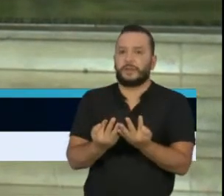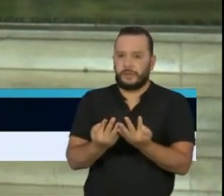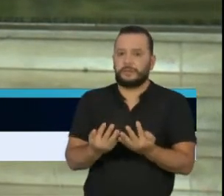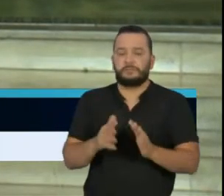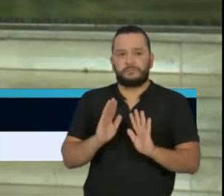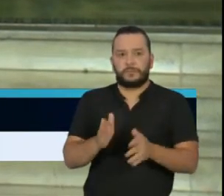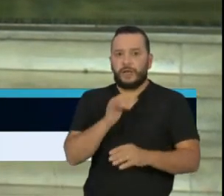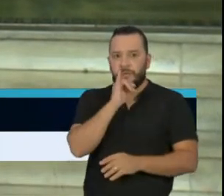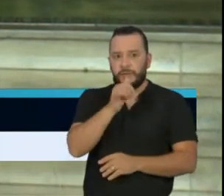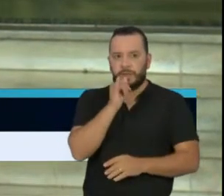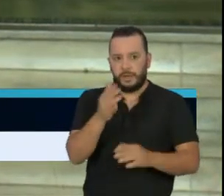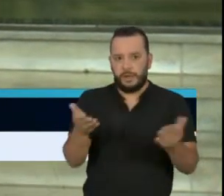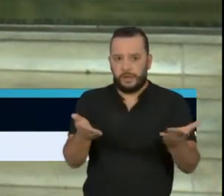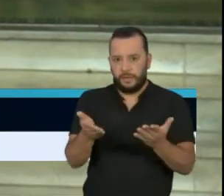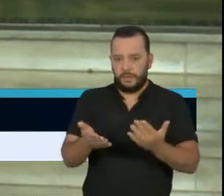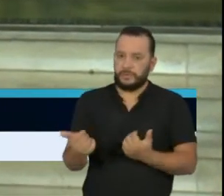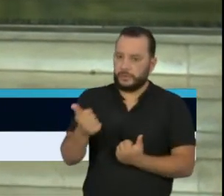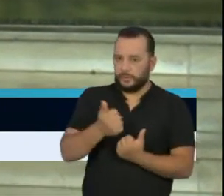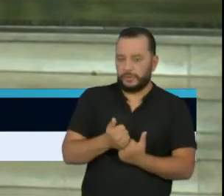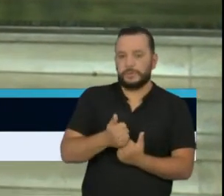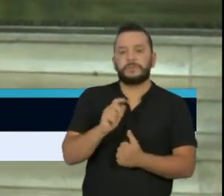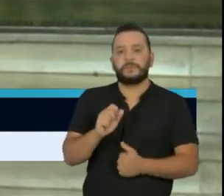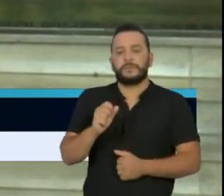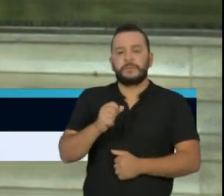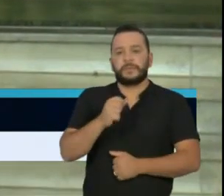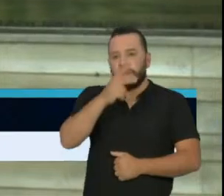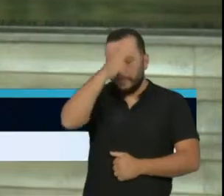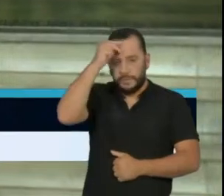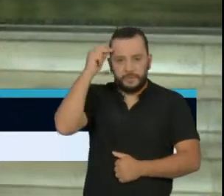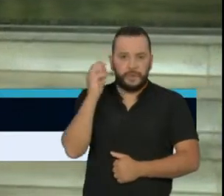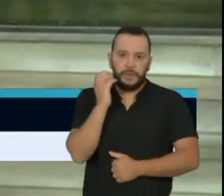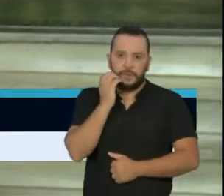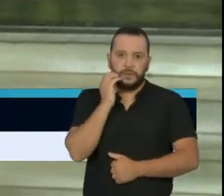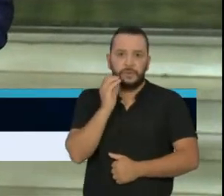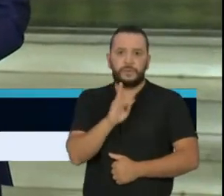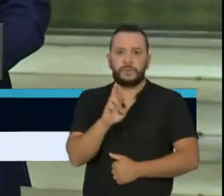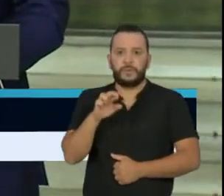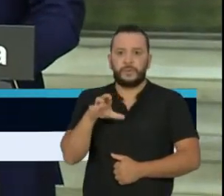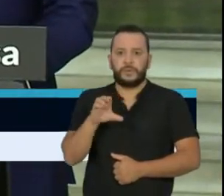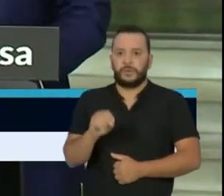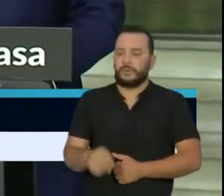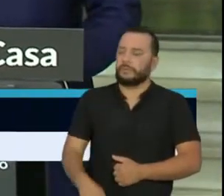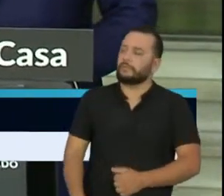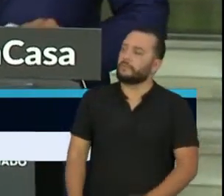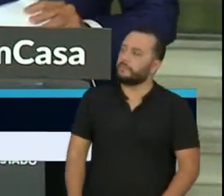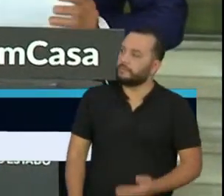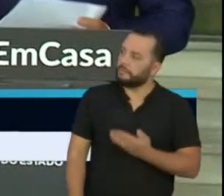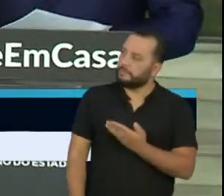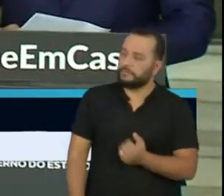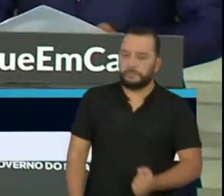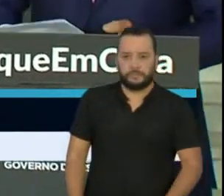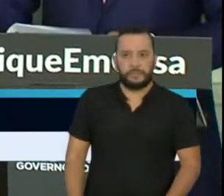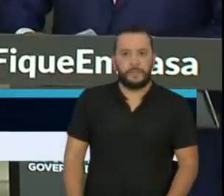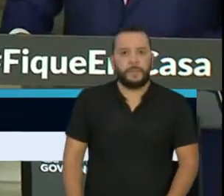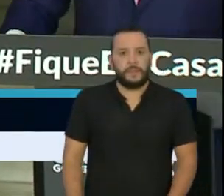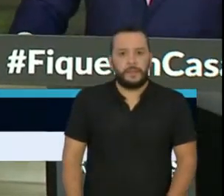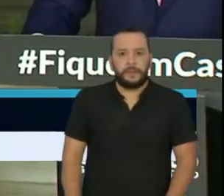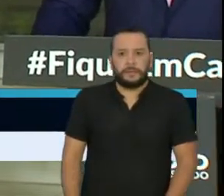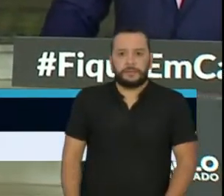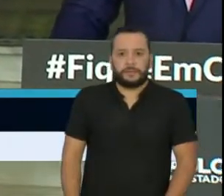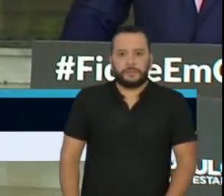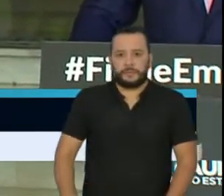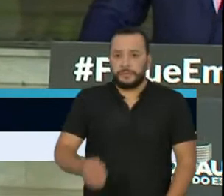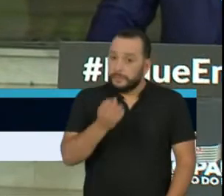Dito isso, passo a palavra ao prefeito da capital de São Paulo, Bruno Covas. Boa tarde